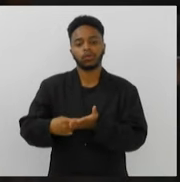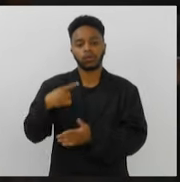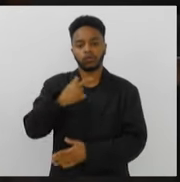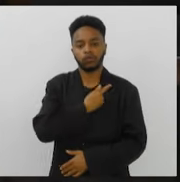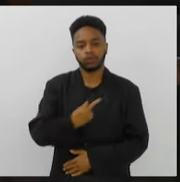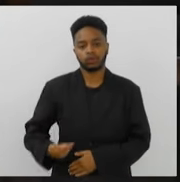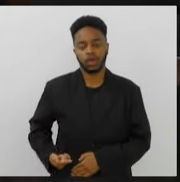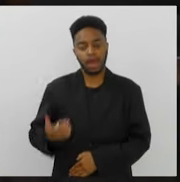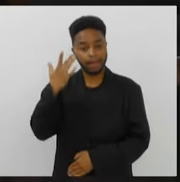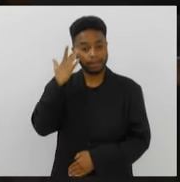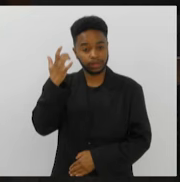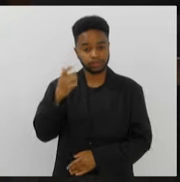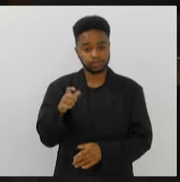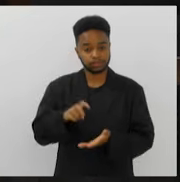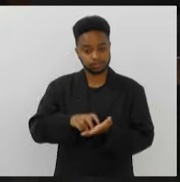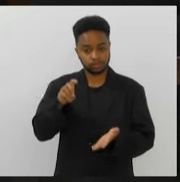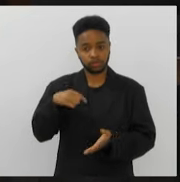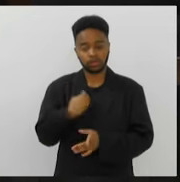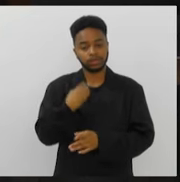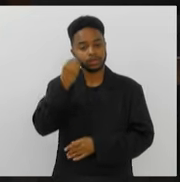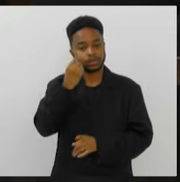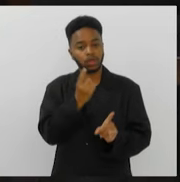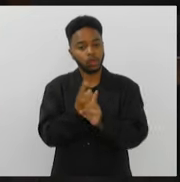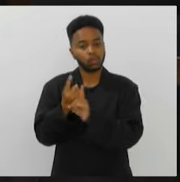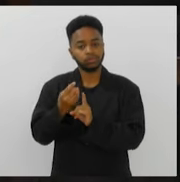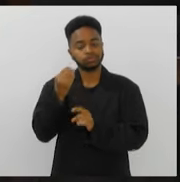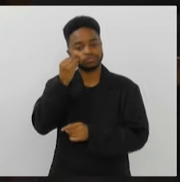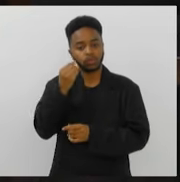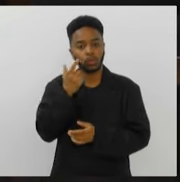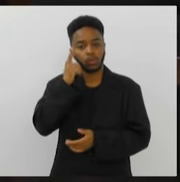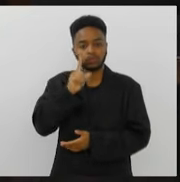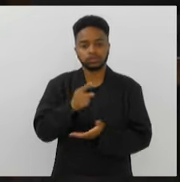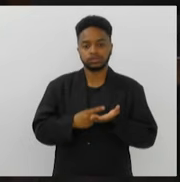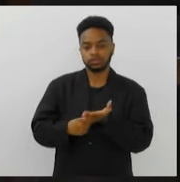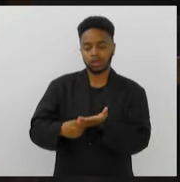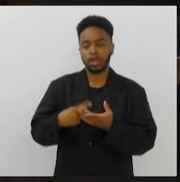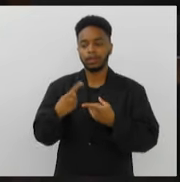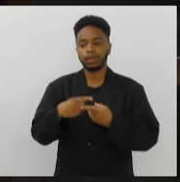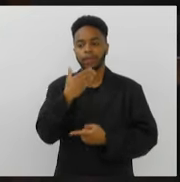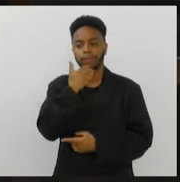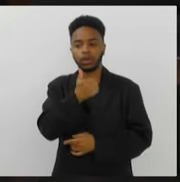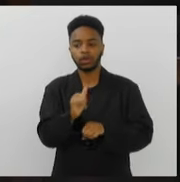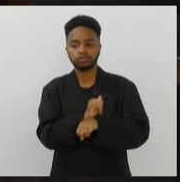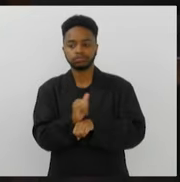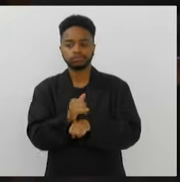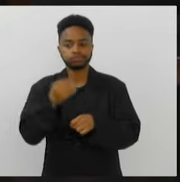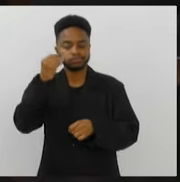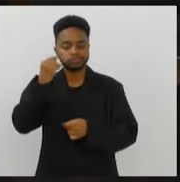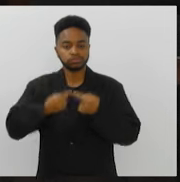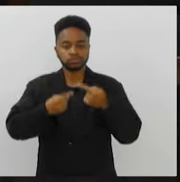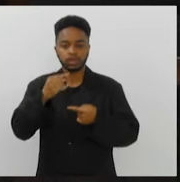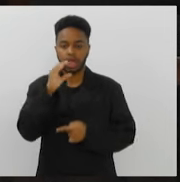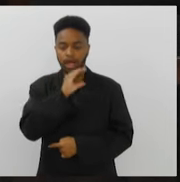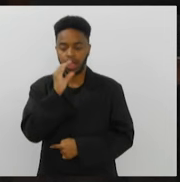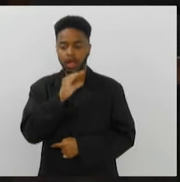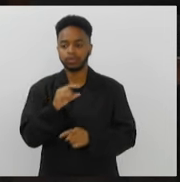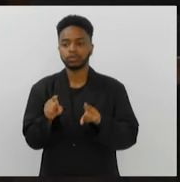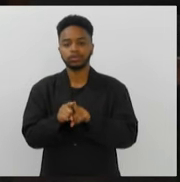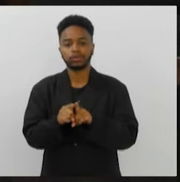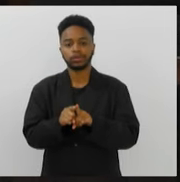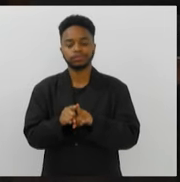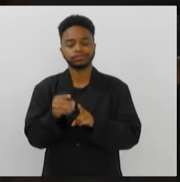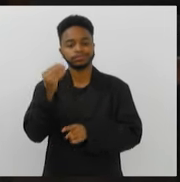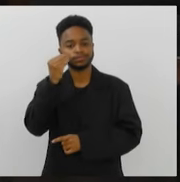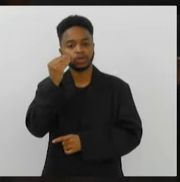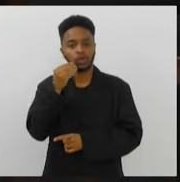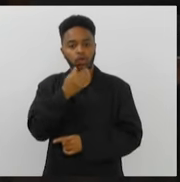Vamos tentar achar, através do bom senso, de um acordo, que é o melhor dos mundos e tramita de forma muito mais rápida, de modo que o governador